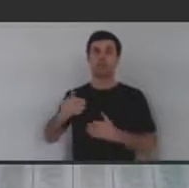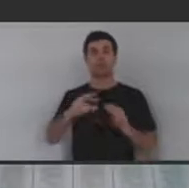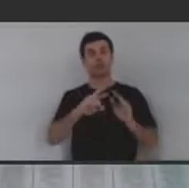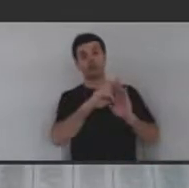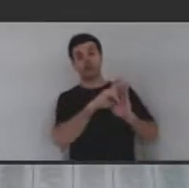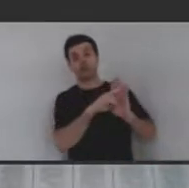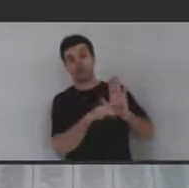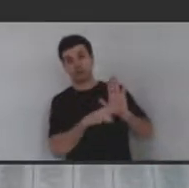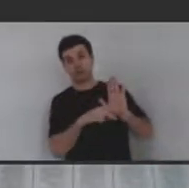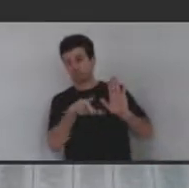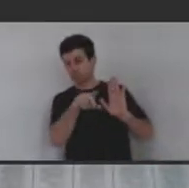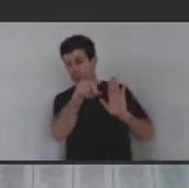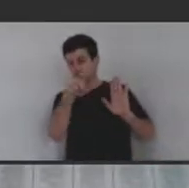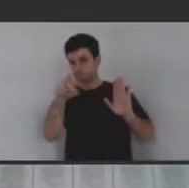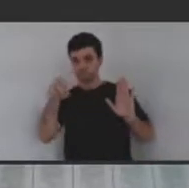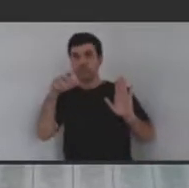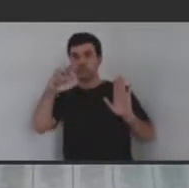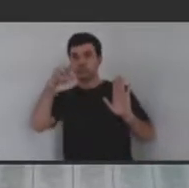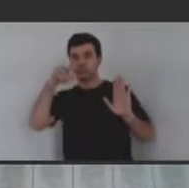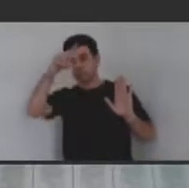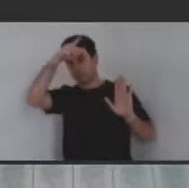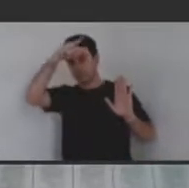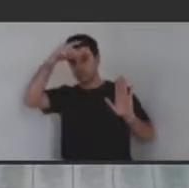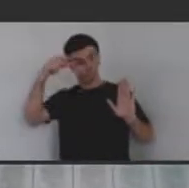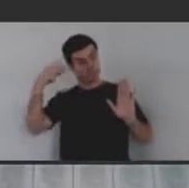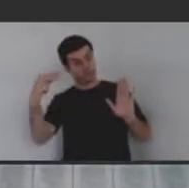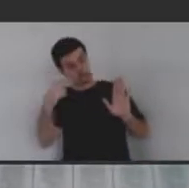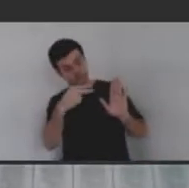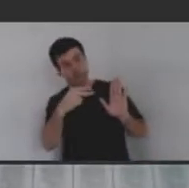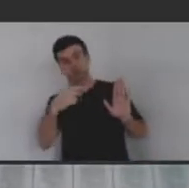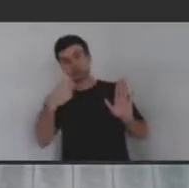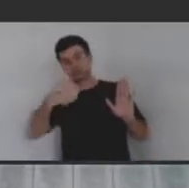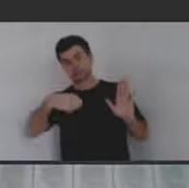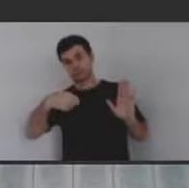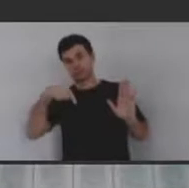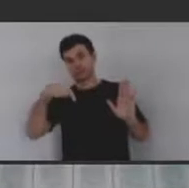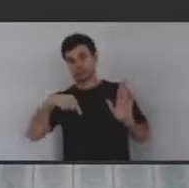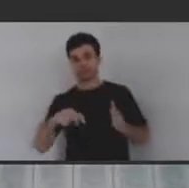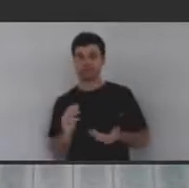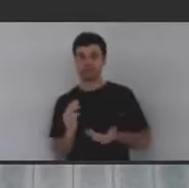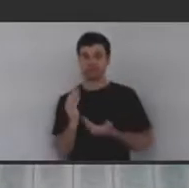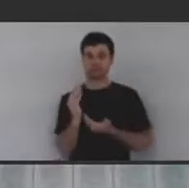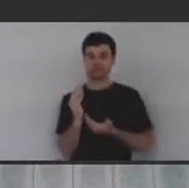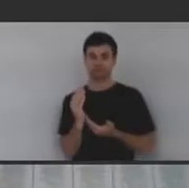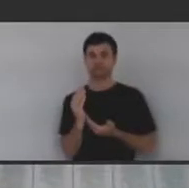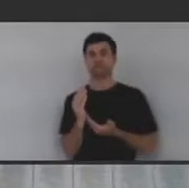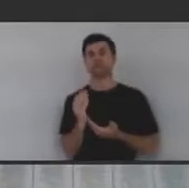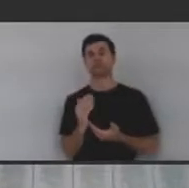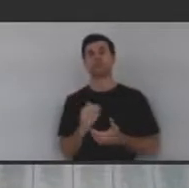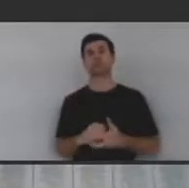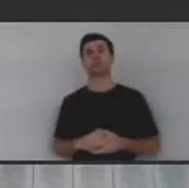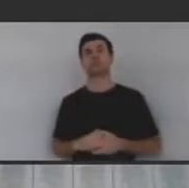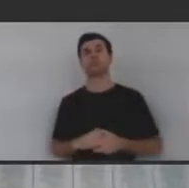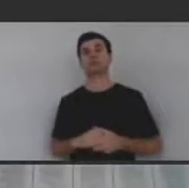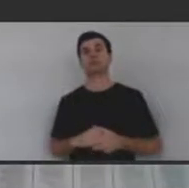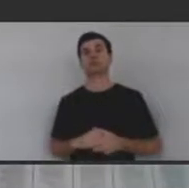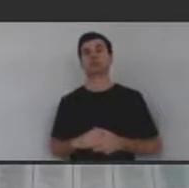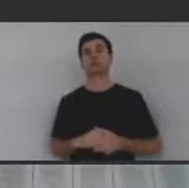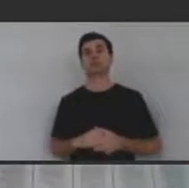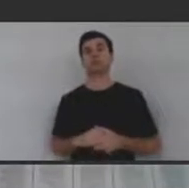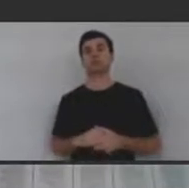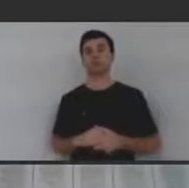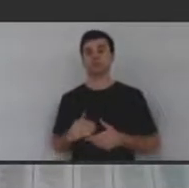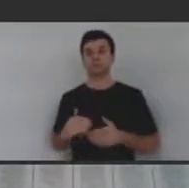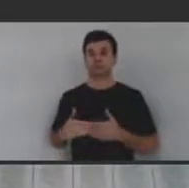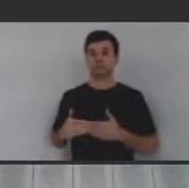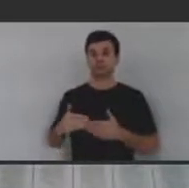observadas pelos agentes públicos municipais da Câmara de Vereadores de Sumaré diante das eleições